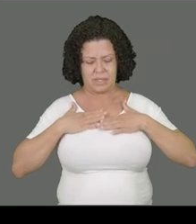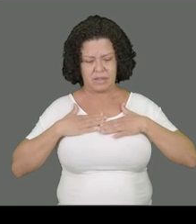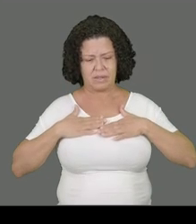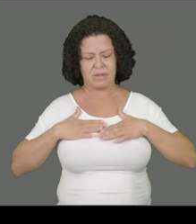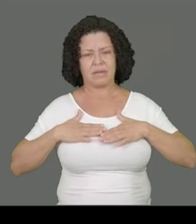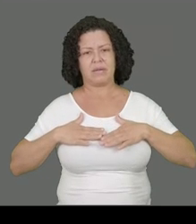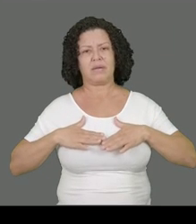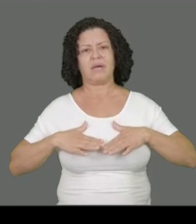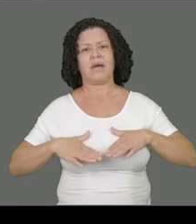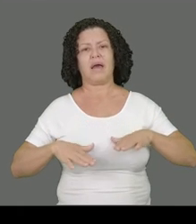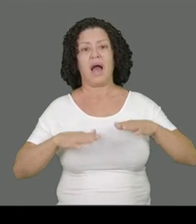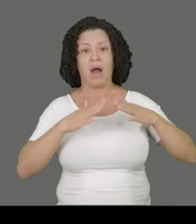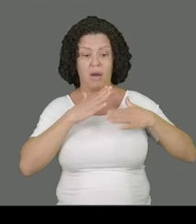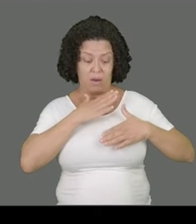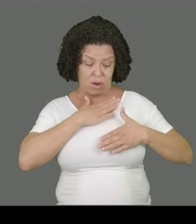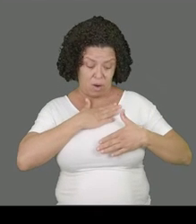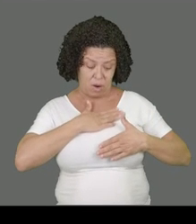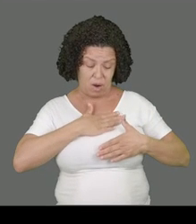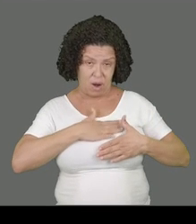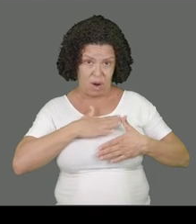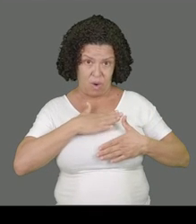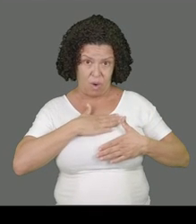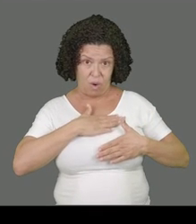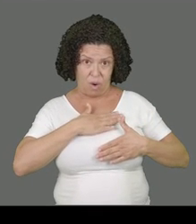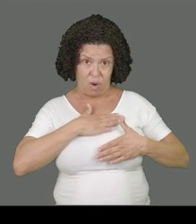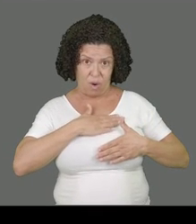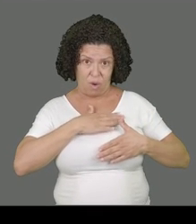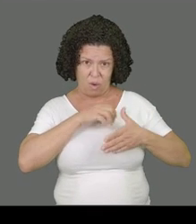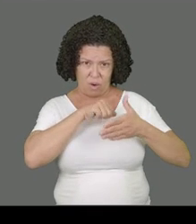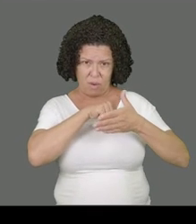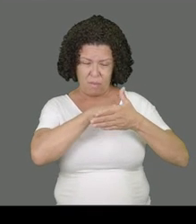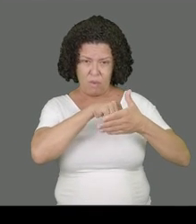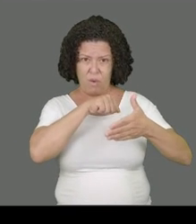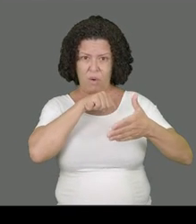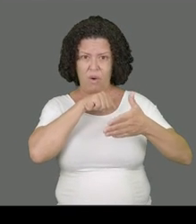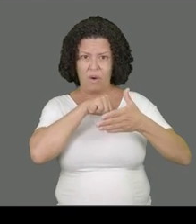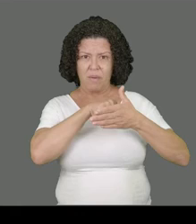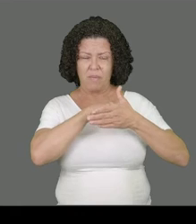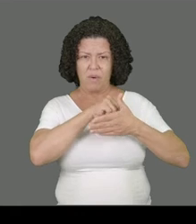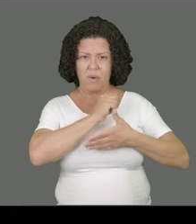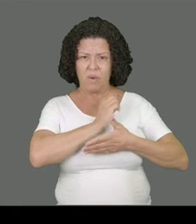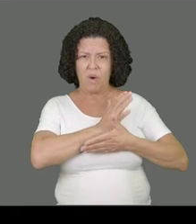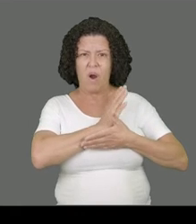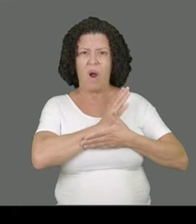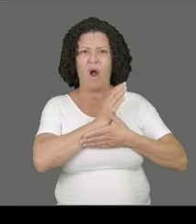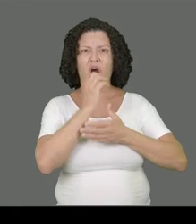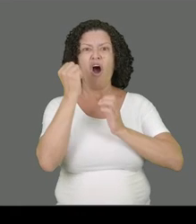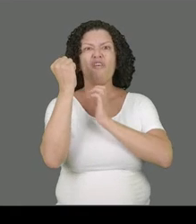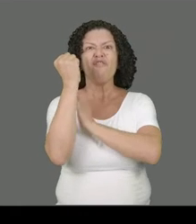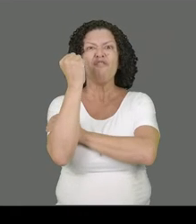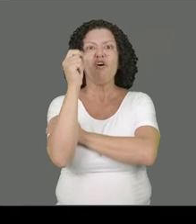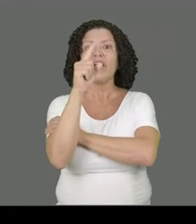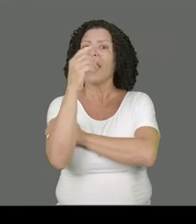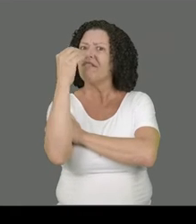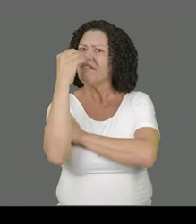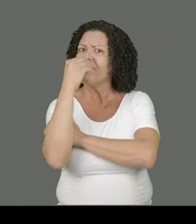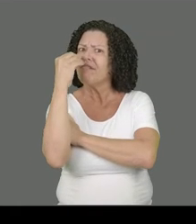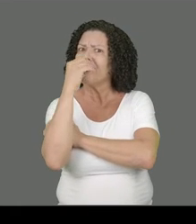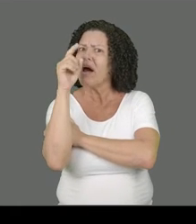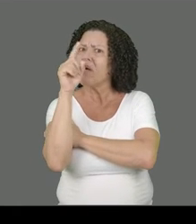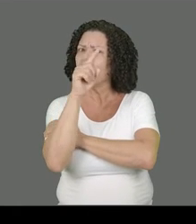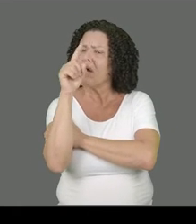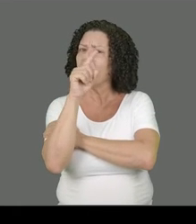Silenciar, acalmar o coração e não revidar não significa não ser forte, não significa